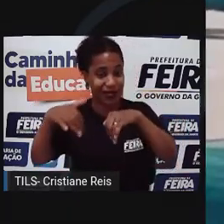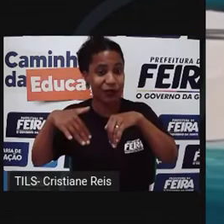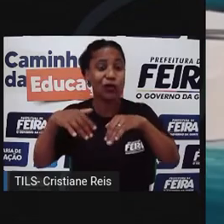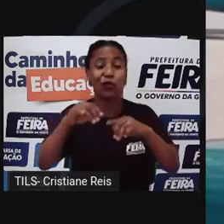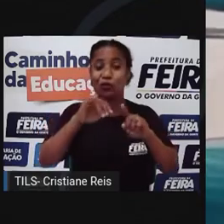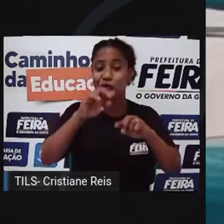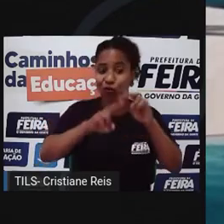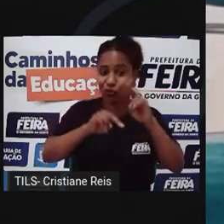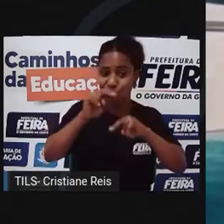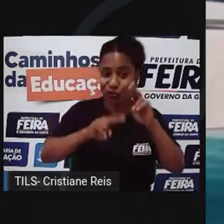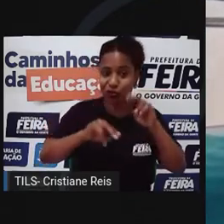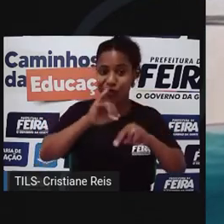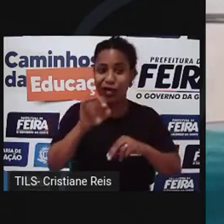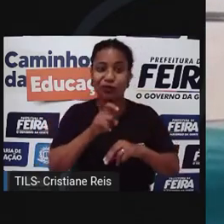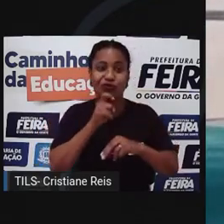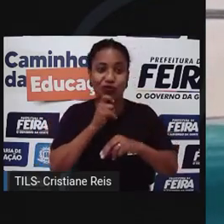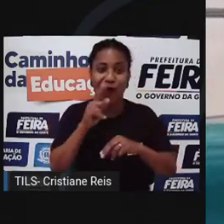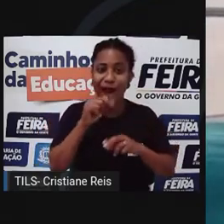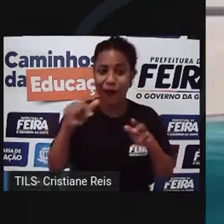cheias.